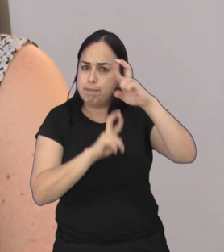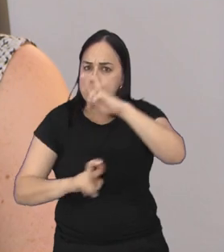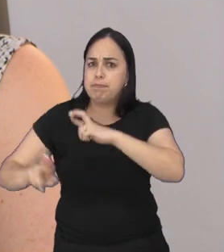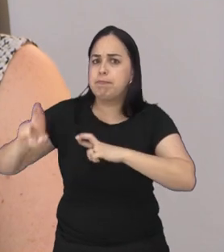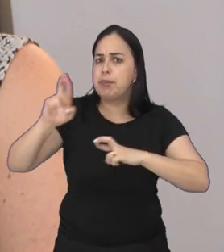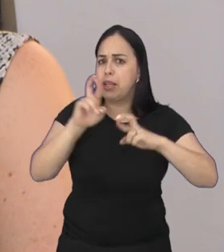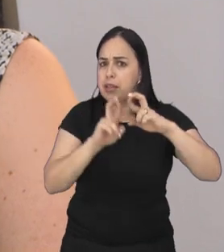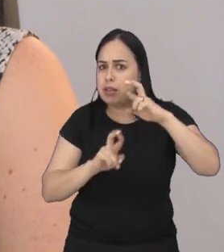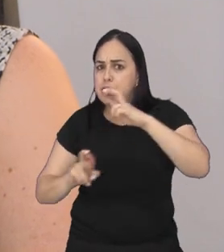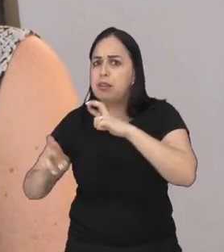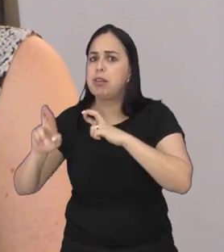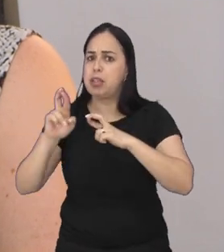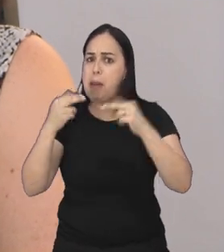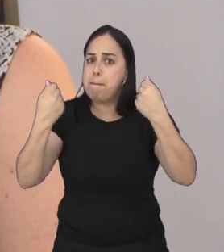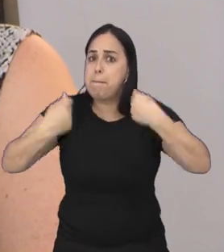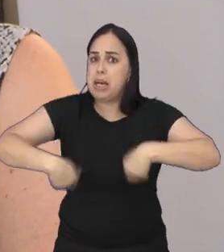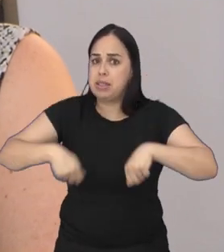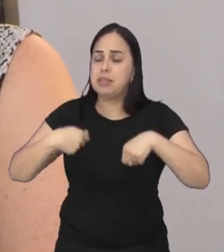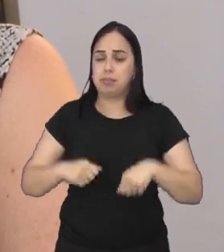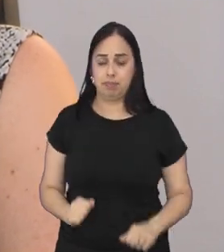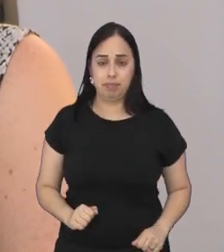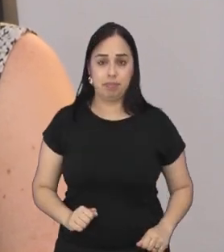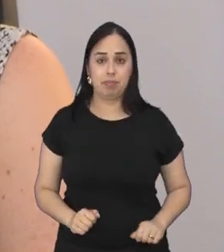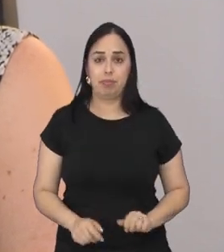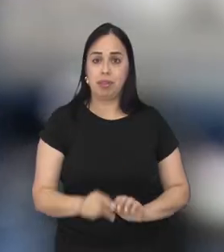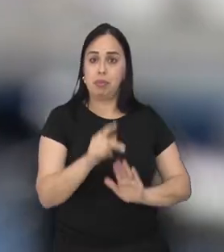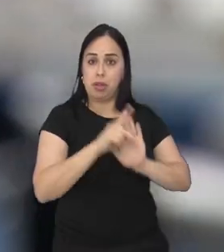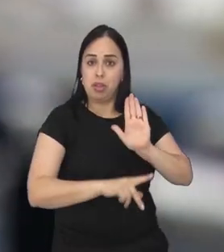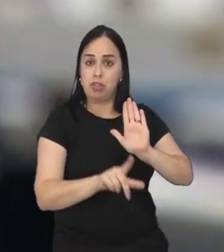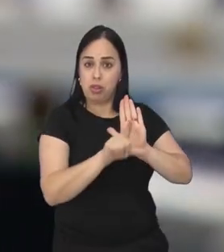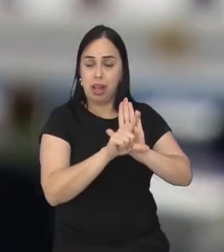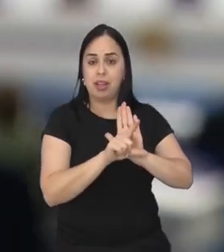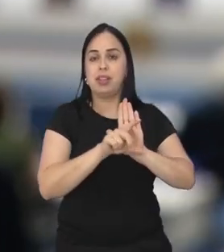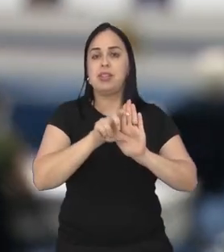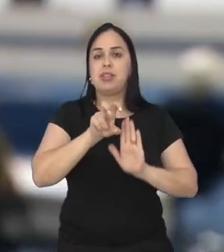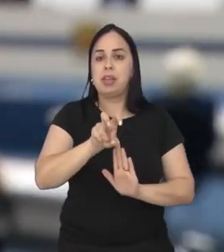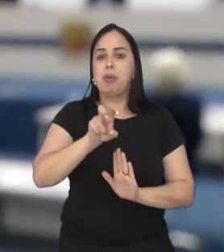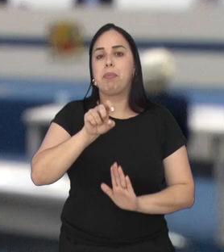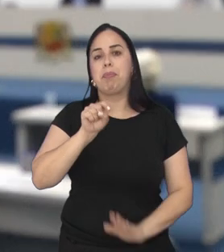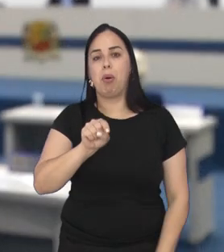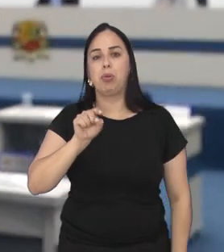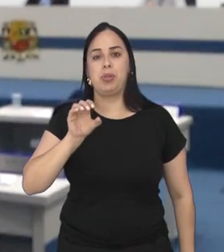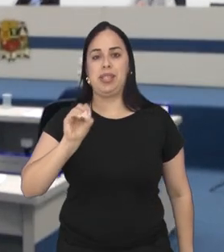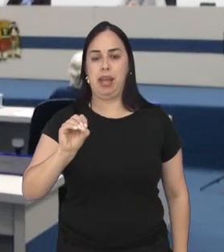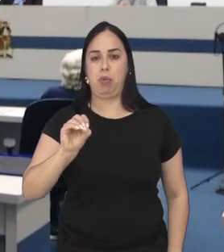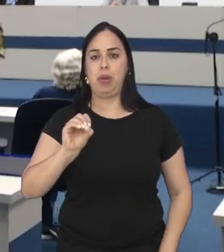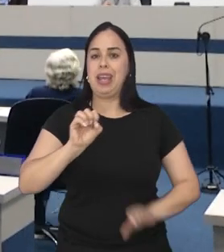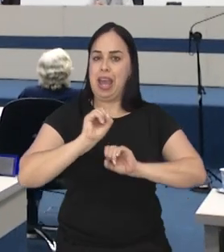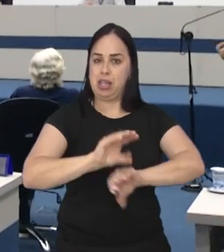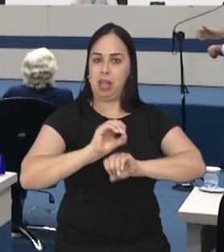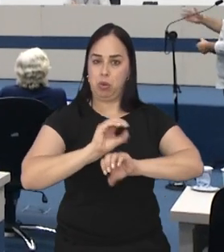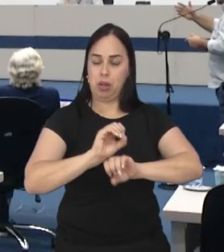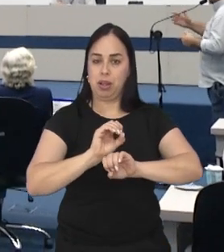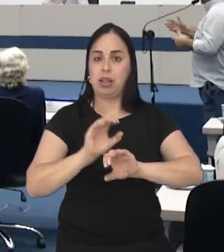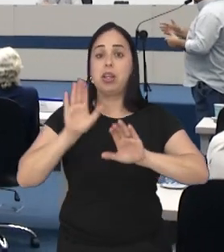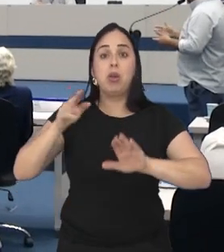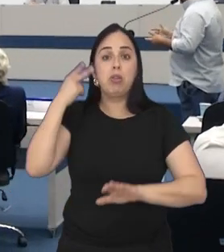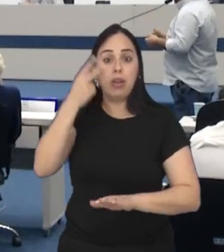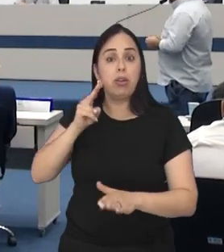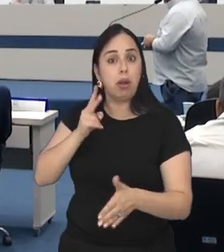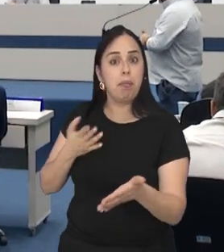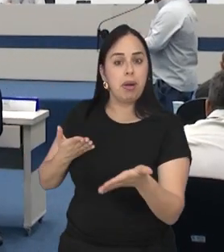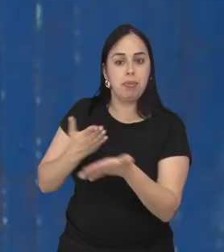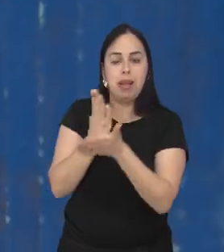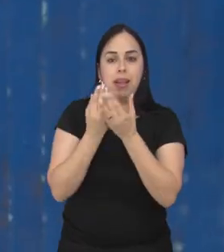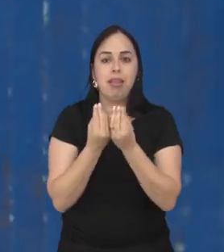importância de fiscalizar a implantação das políticas públicas como a lei da educação 5.0 aprovada pelo